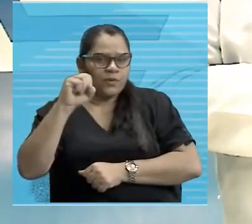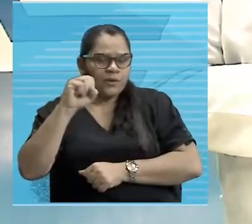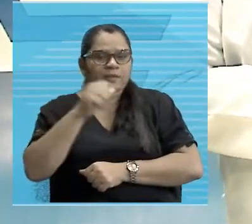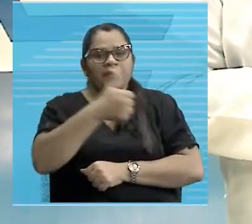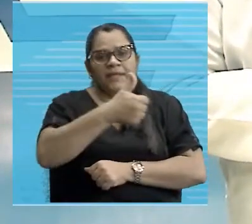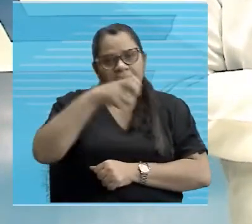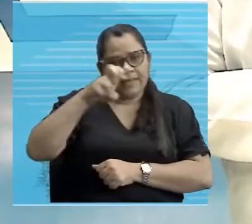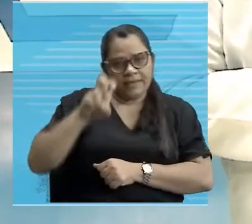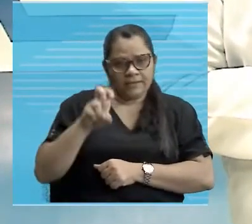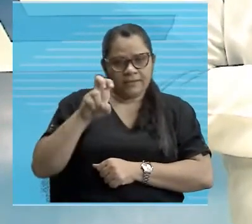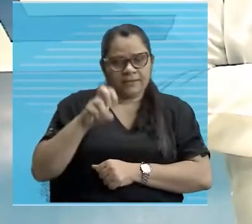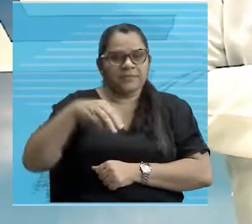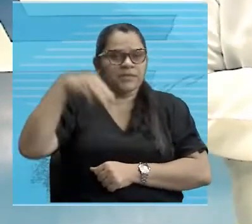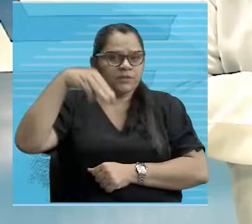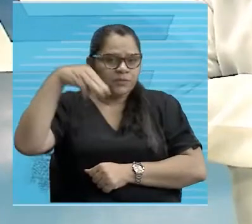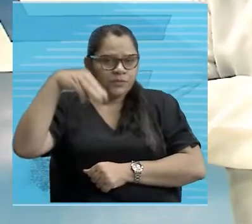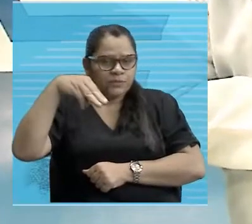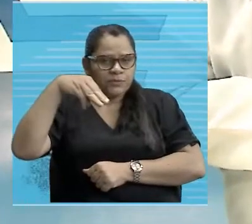15 minutos,